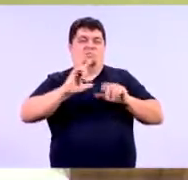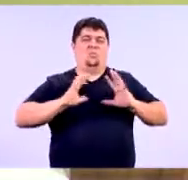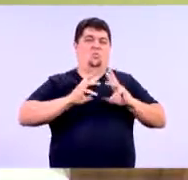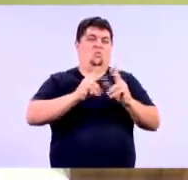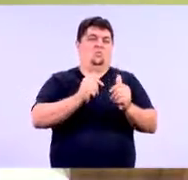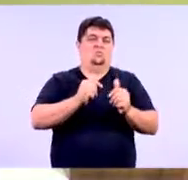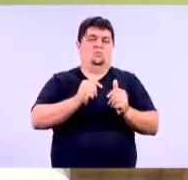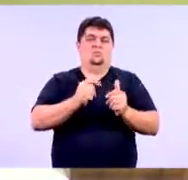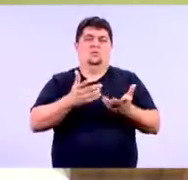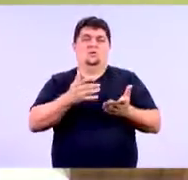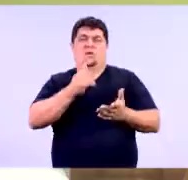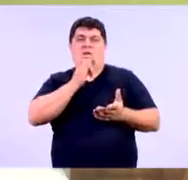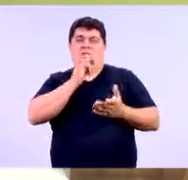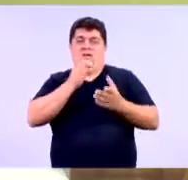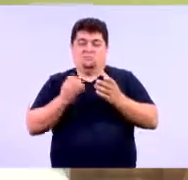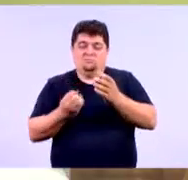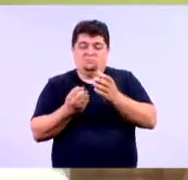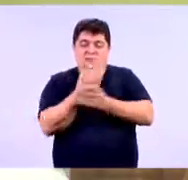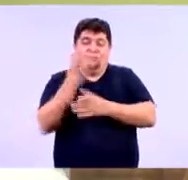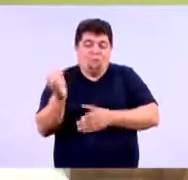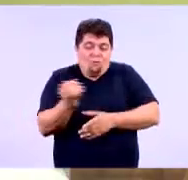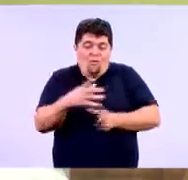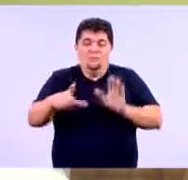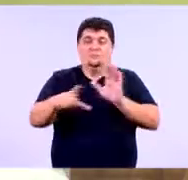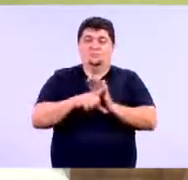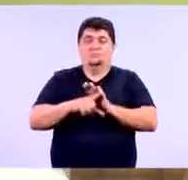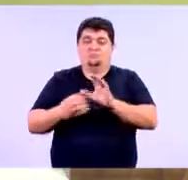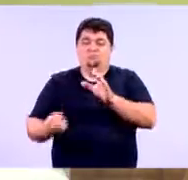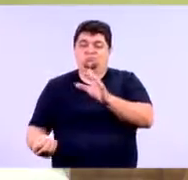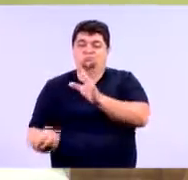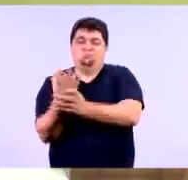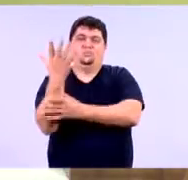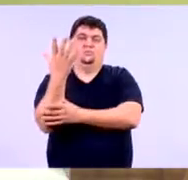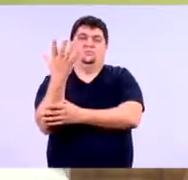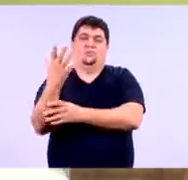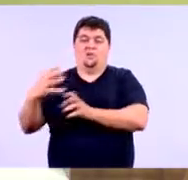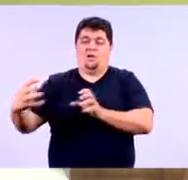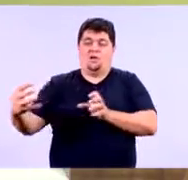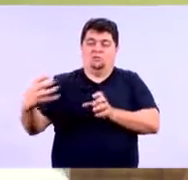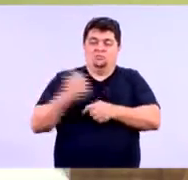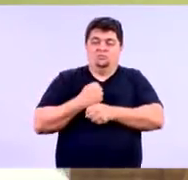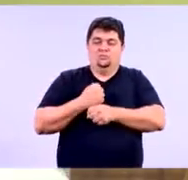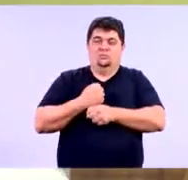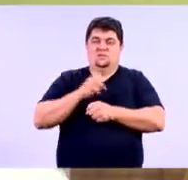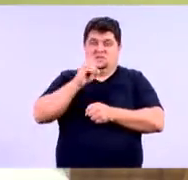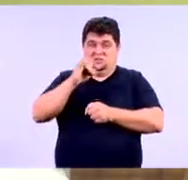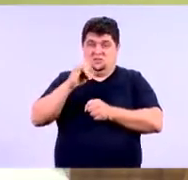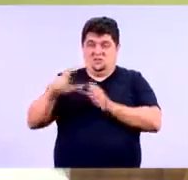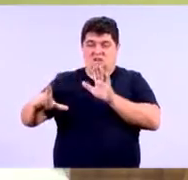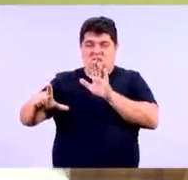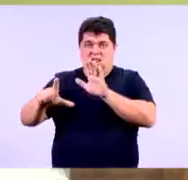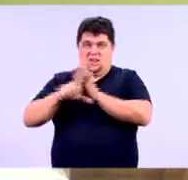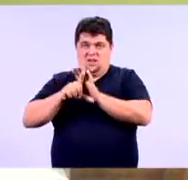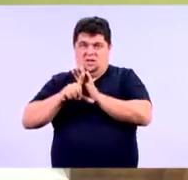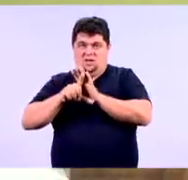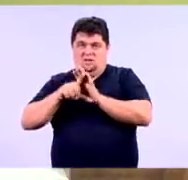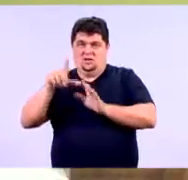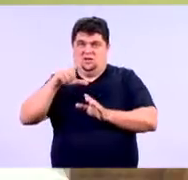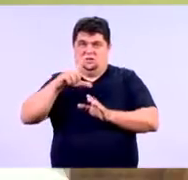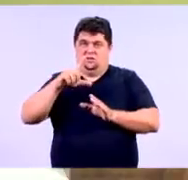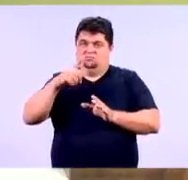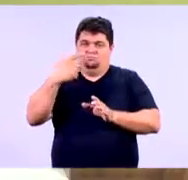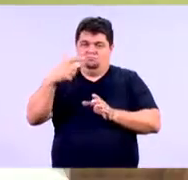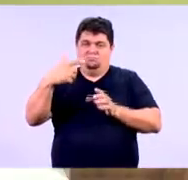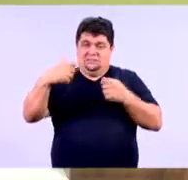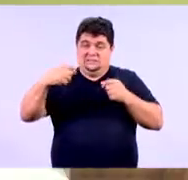E aí cria-se uma nova lei, cria uma lei complementar. Se essa lei complementar não estiver de